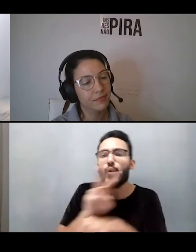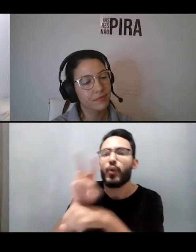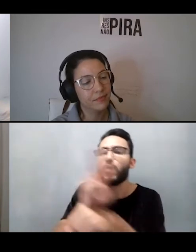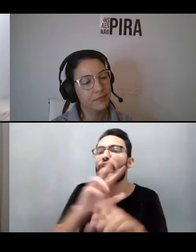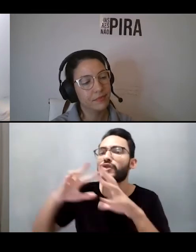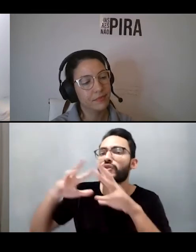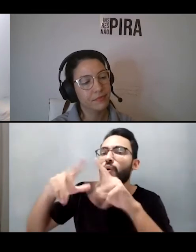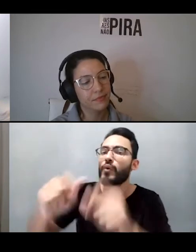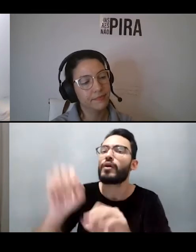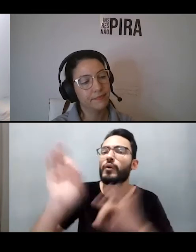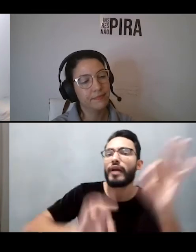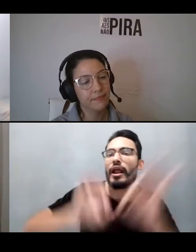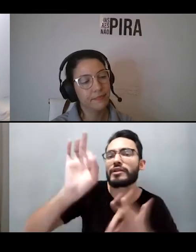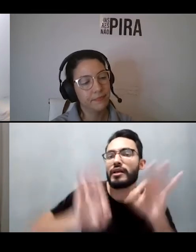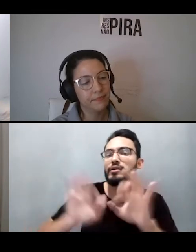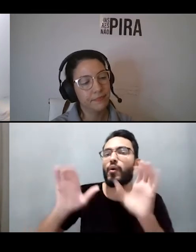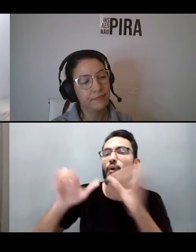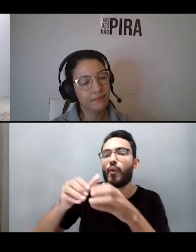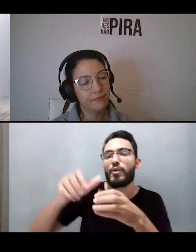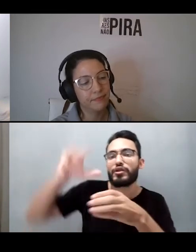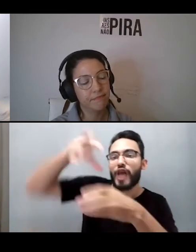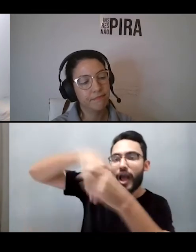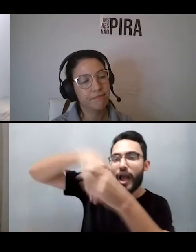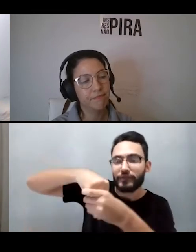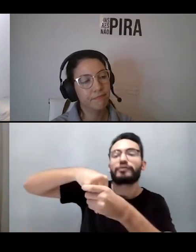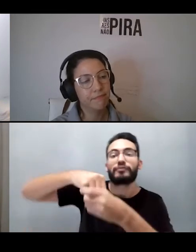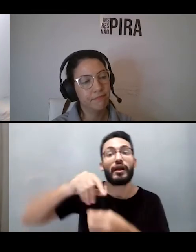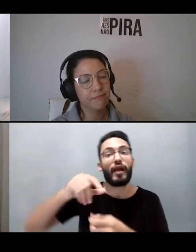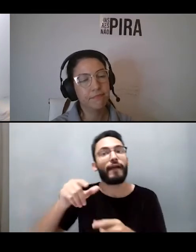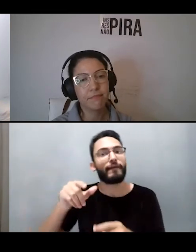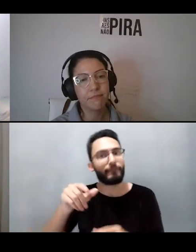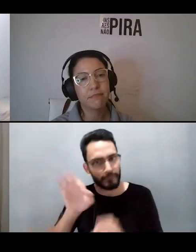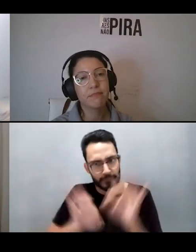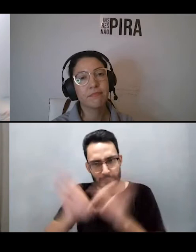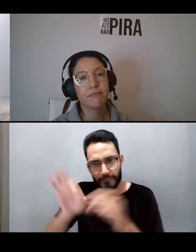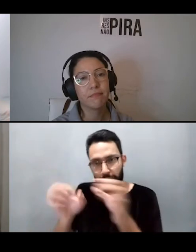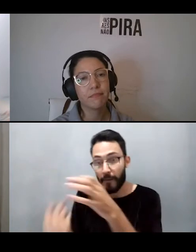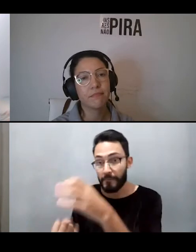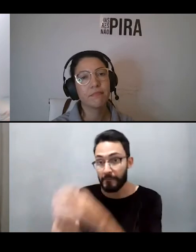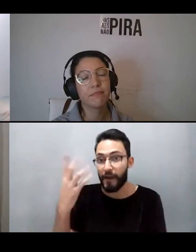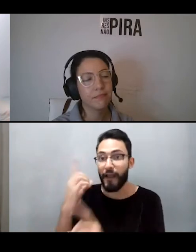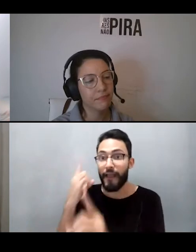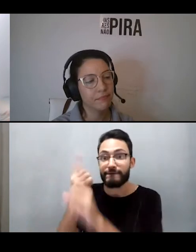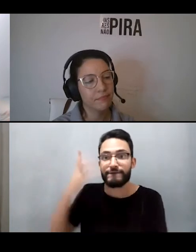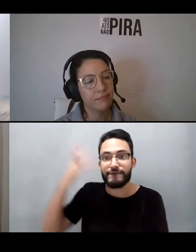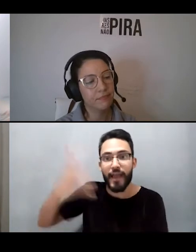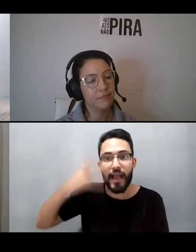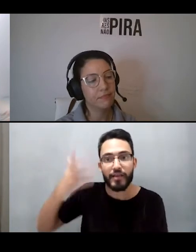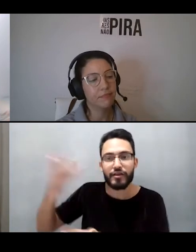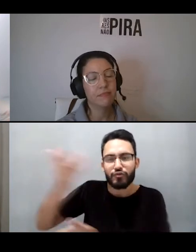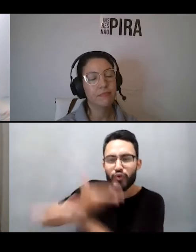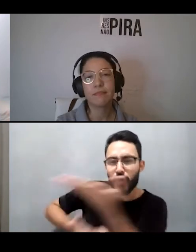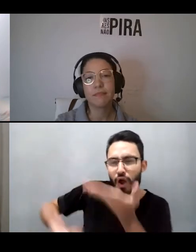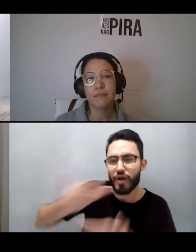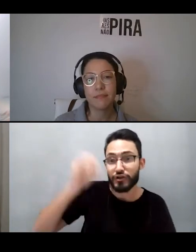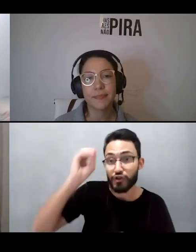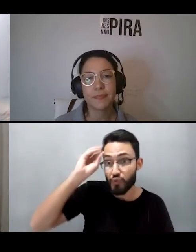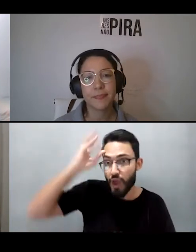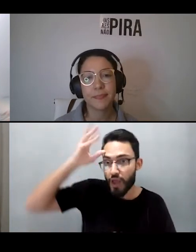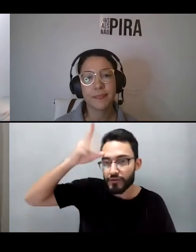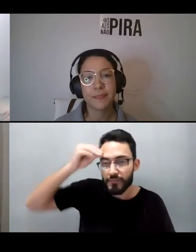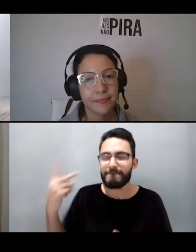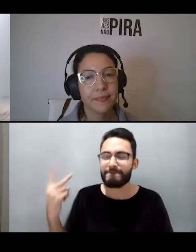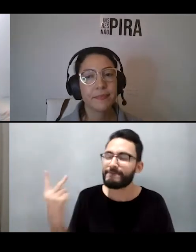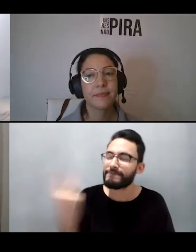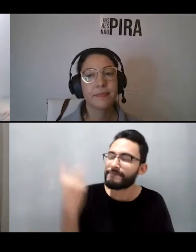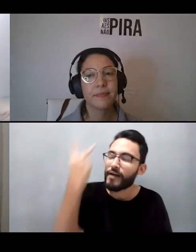da comunidade, né? Que fazem os eventos acontecerem, que fazem essa troca de conhecimento ser tão rica entre todos